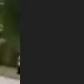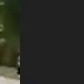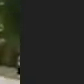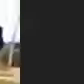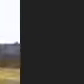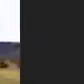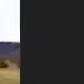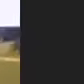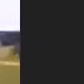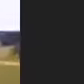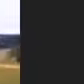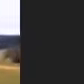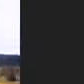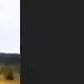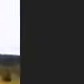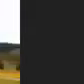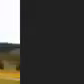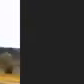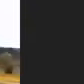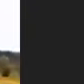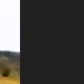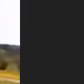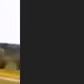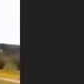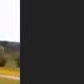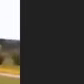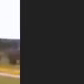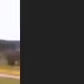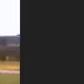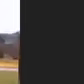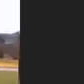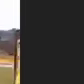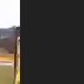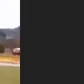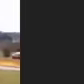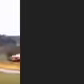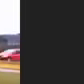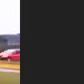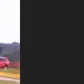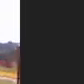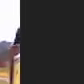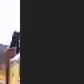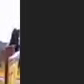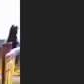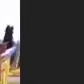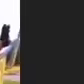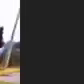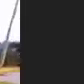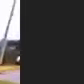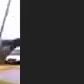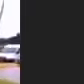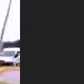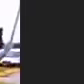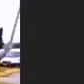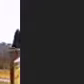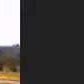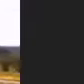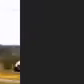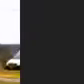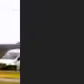participam ativamente, eles são realmente atores, são os protagonistas dessa luta. Eles fizeram todos